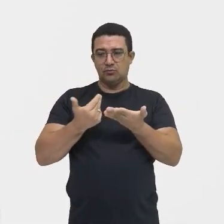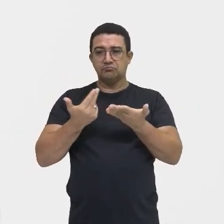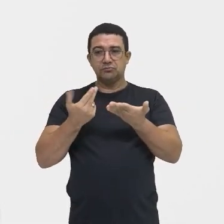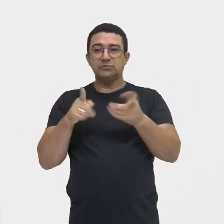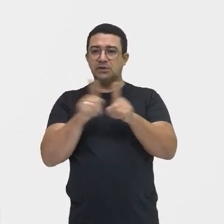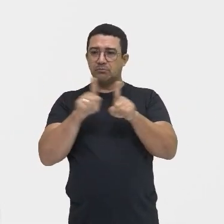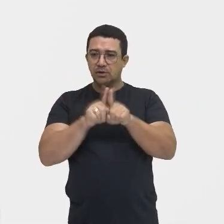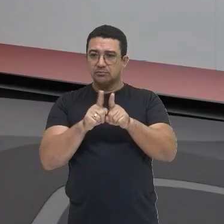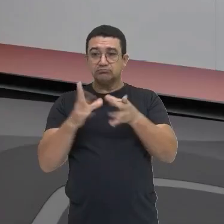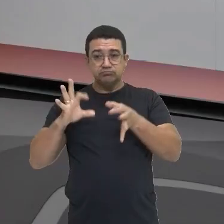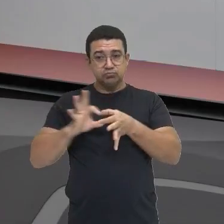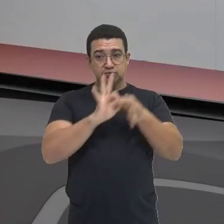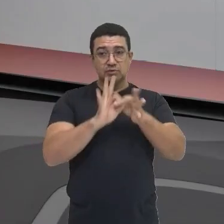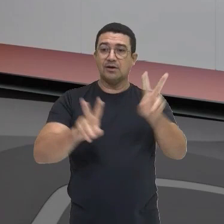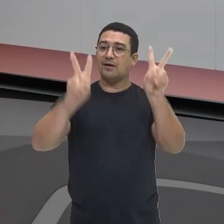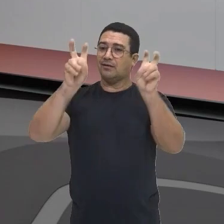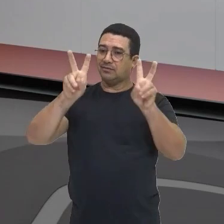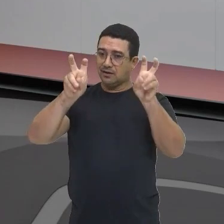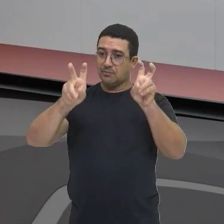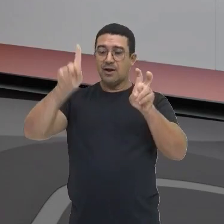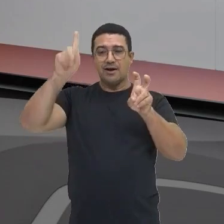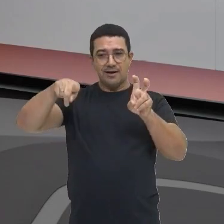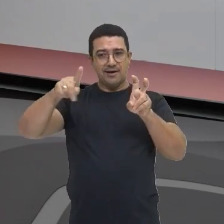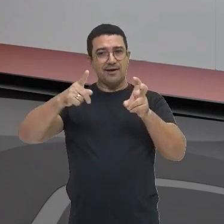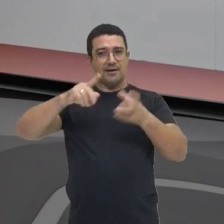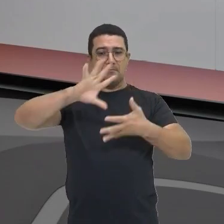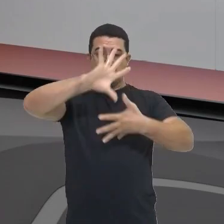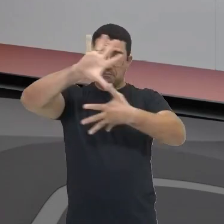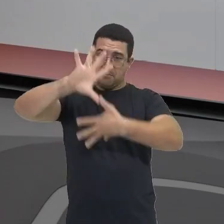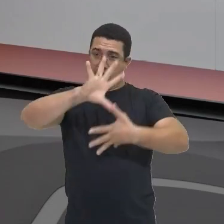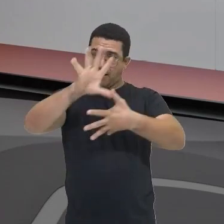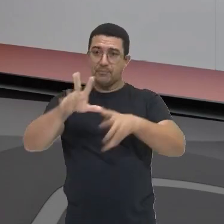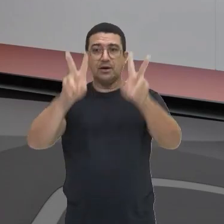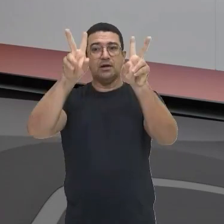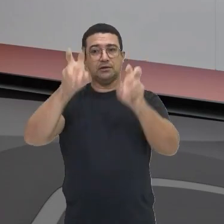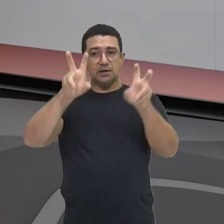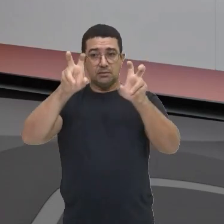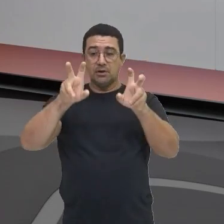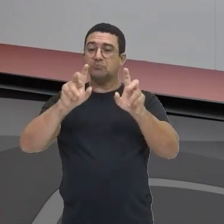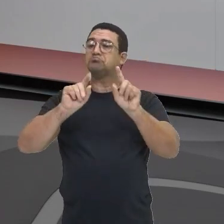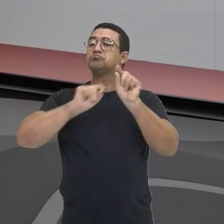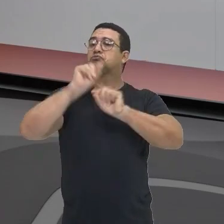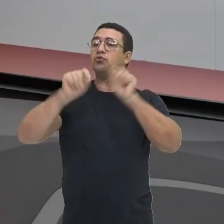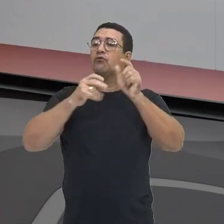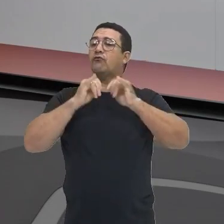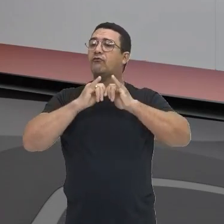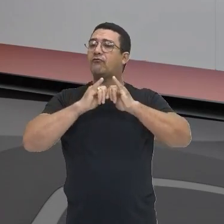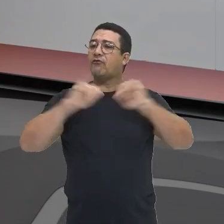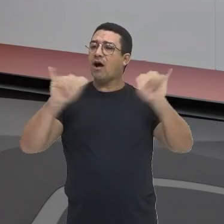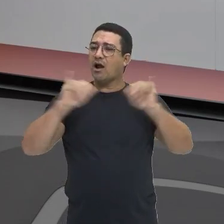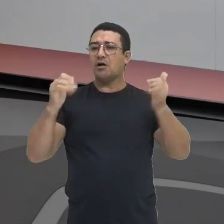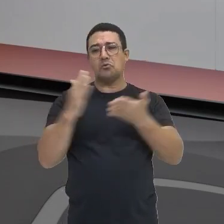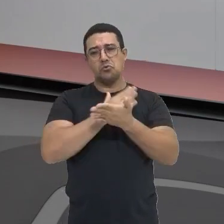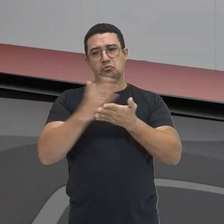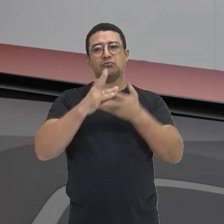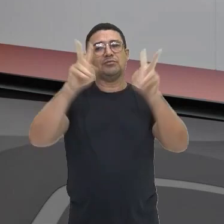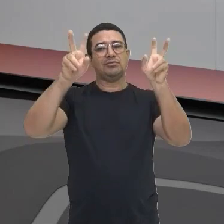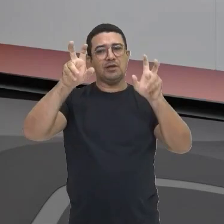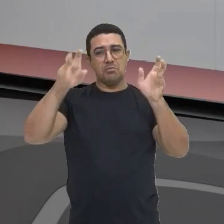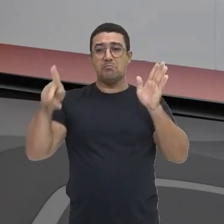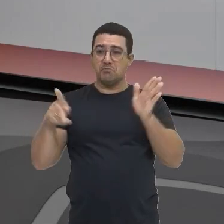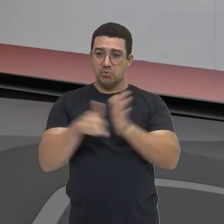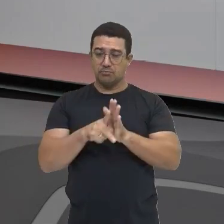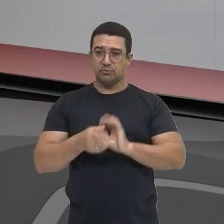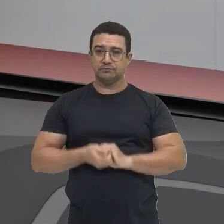tá certo? Isso nós chamamos de mapa temático, tá certo? Quando eles abordam algum tema em específico, tá certo? Esse mapa